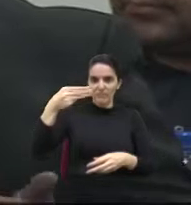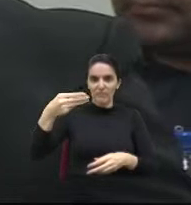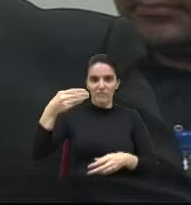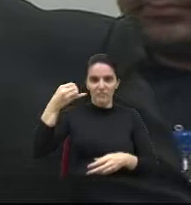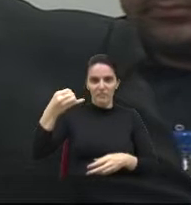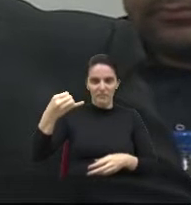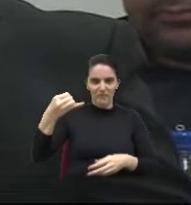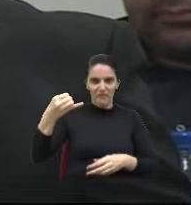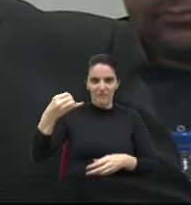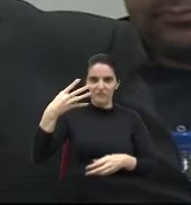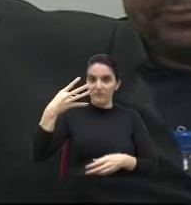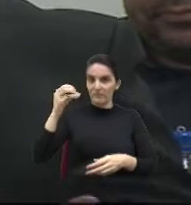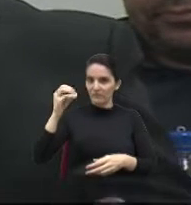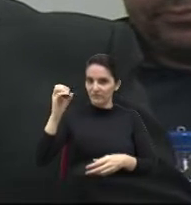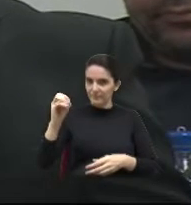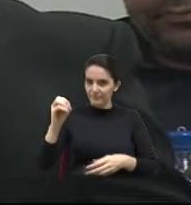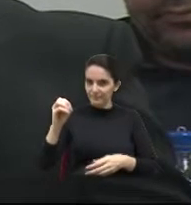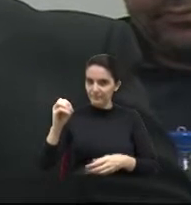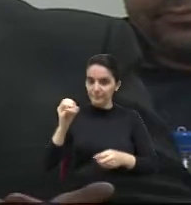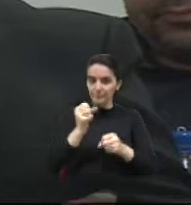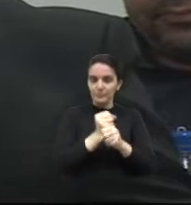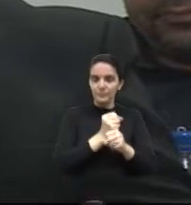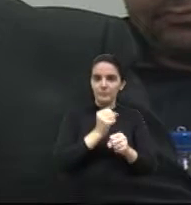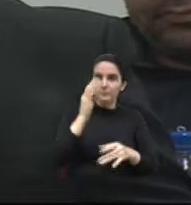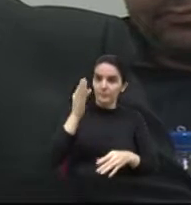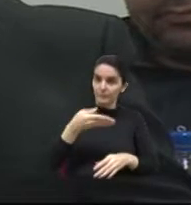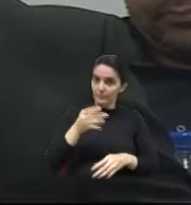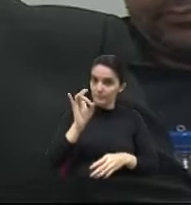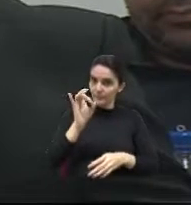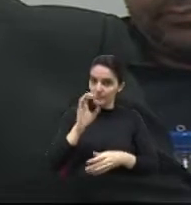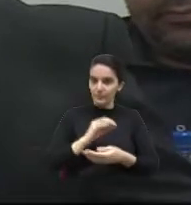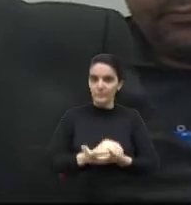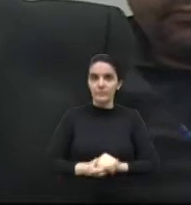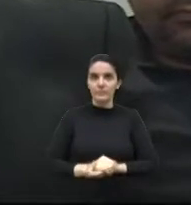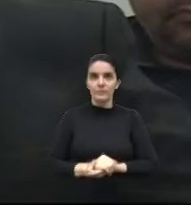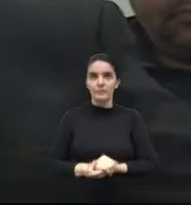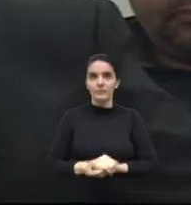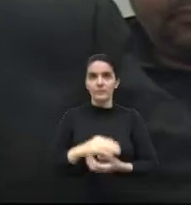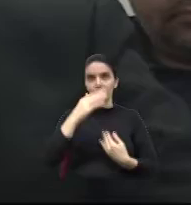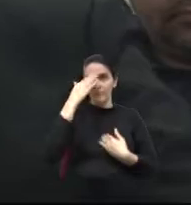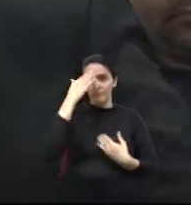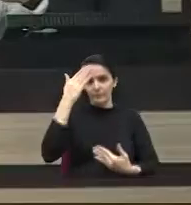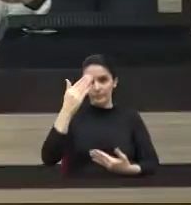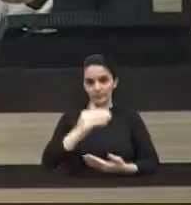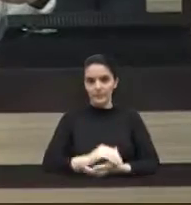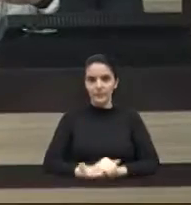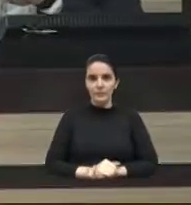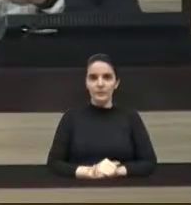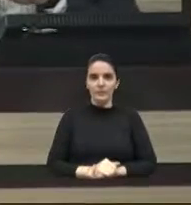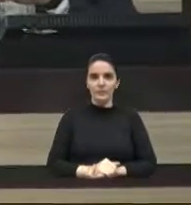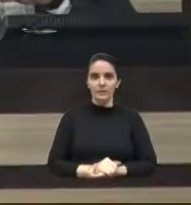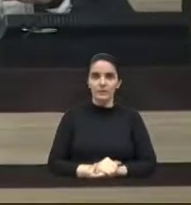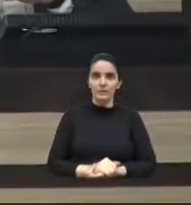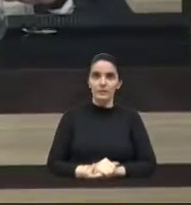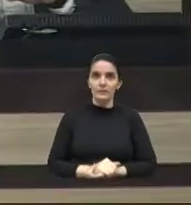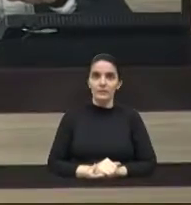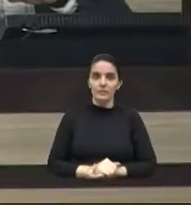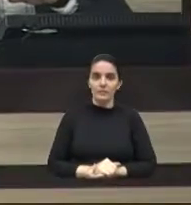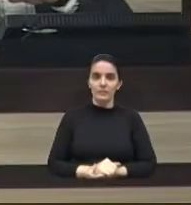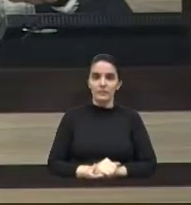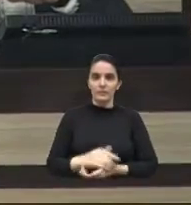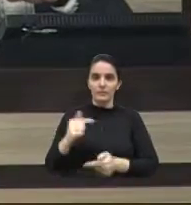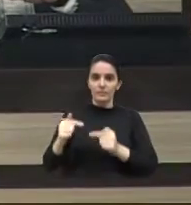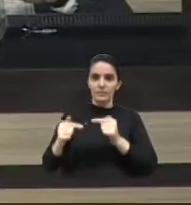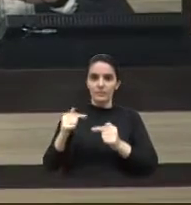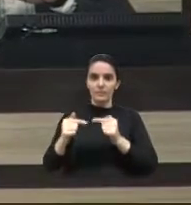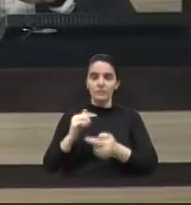3.400.000 em 1 ano e meio de governo. Muito obrigado, senhor presidente. Vereador. Já terminei. Obrigado. Ok, obrigada. Continua a discussão.